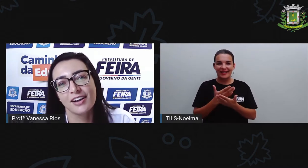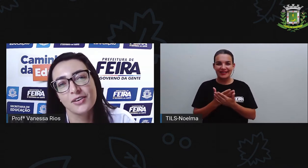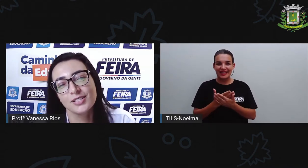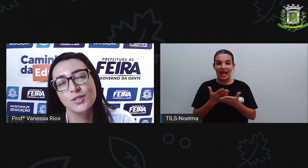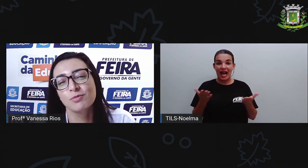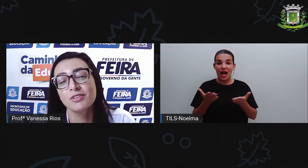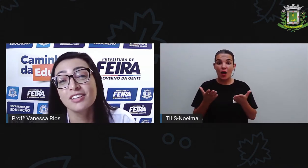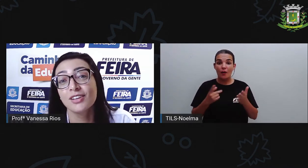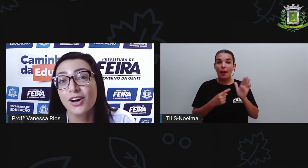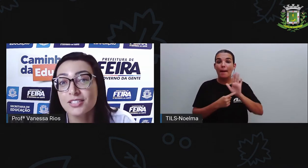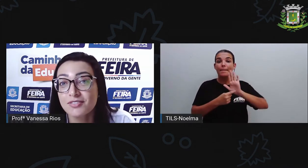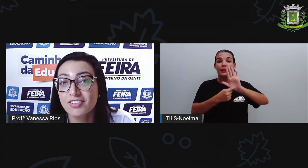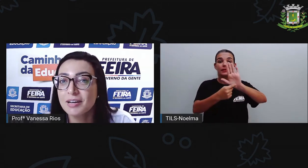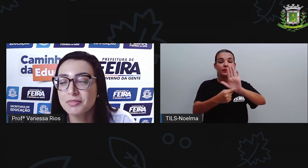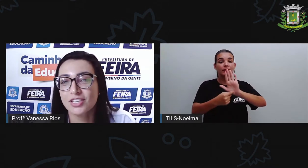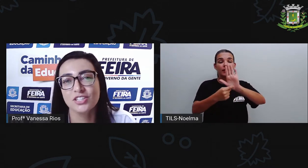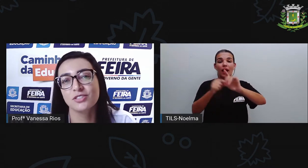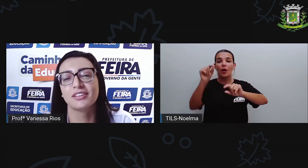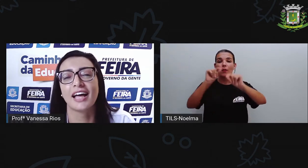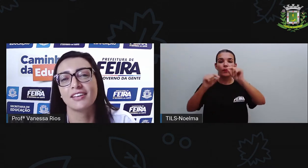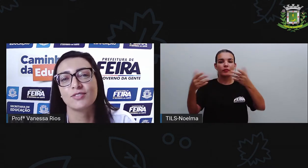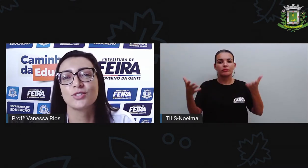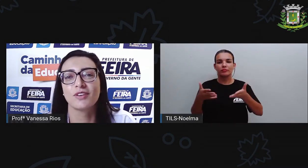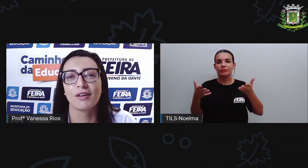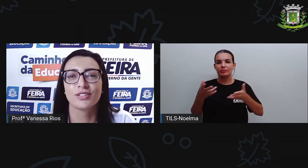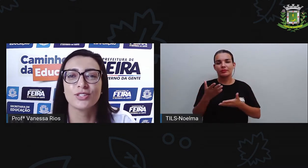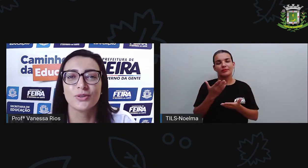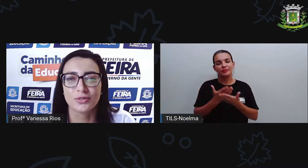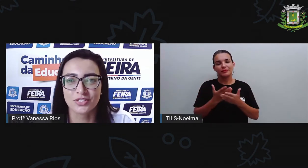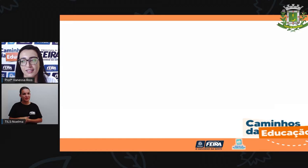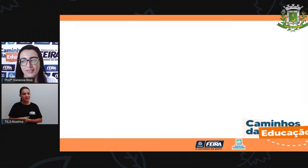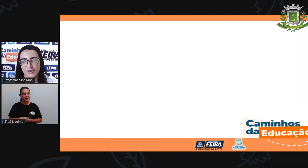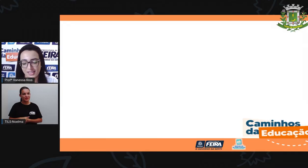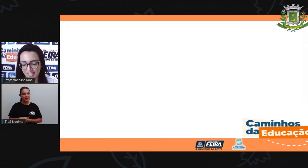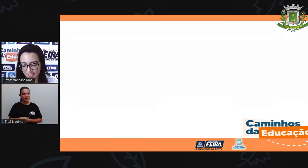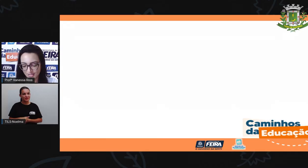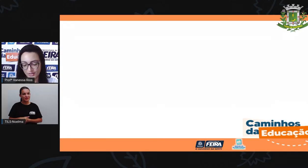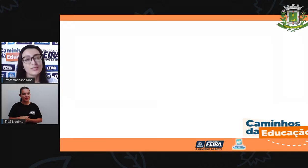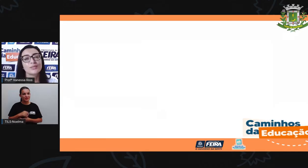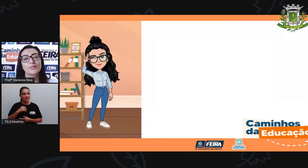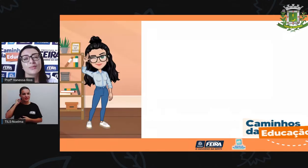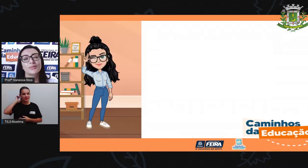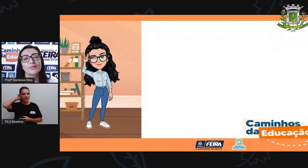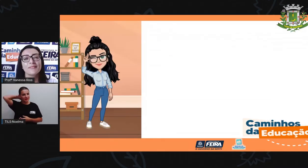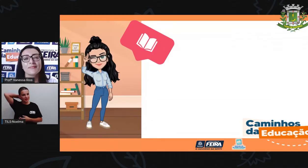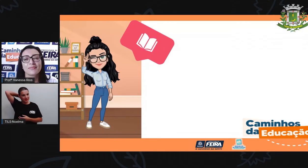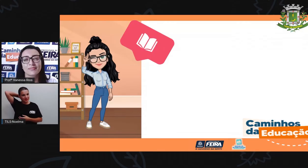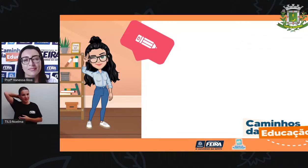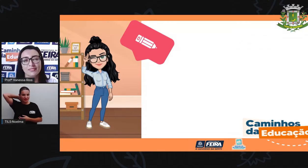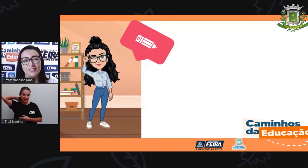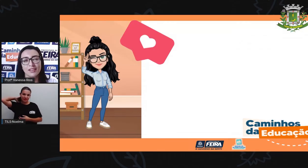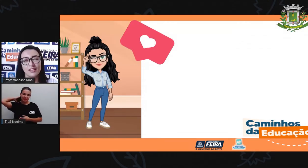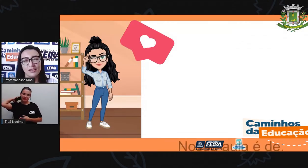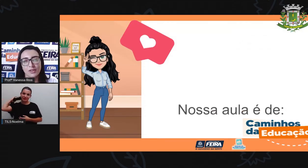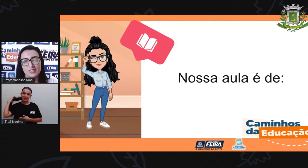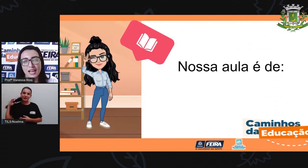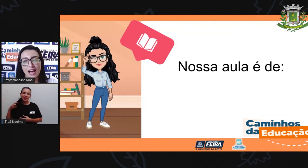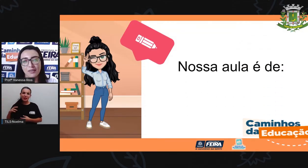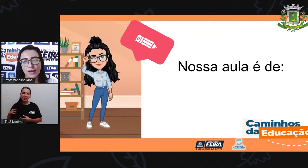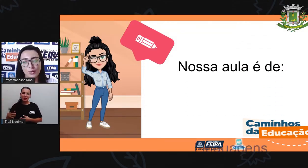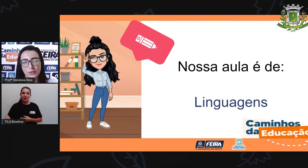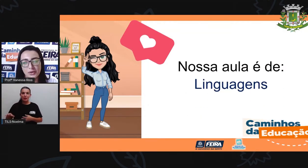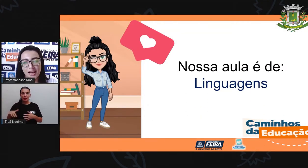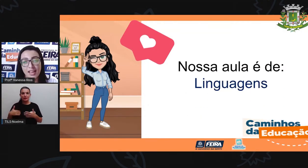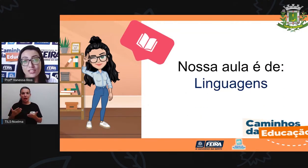apresentar agora sobre o que nós vamos estudar na videoaula de hoje. Olhem só, turma, nossa